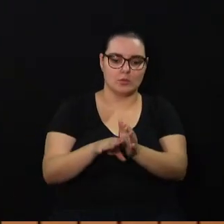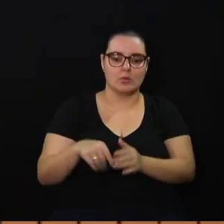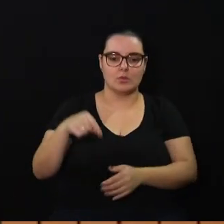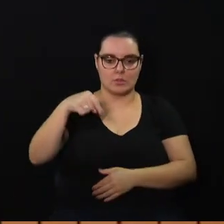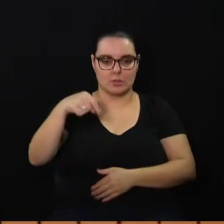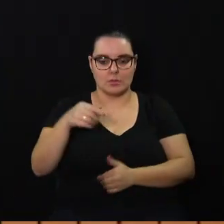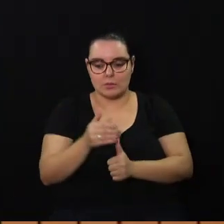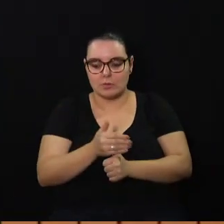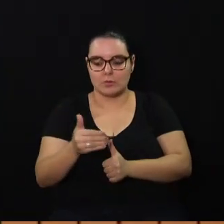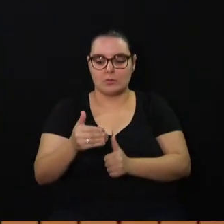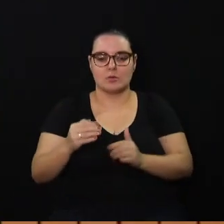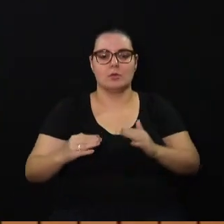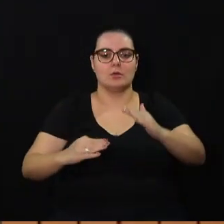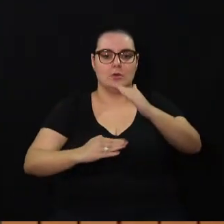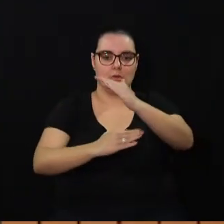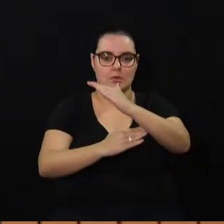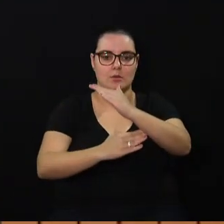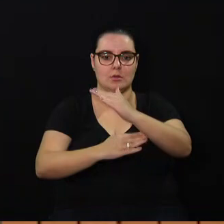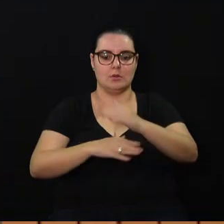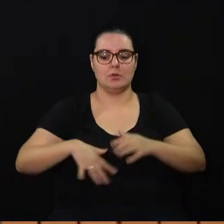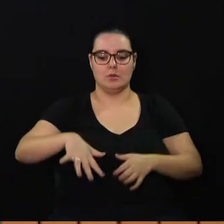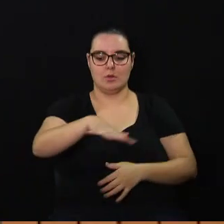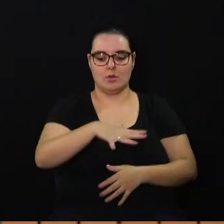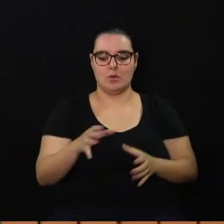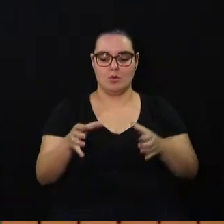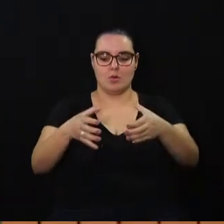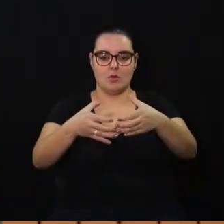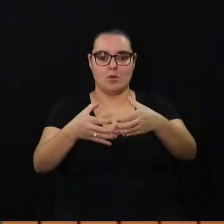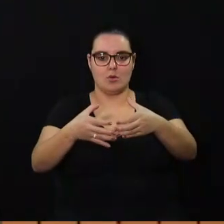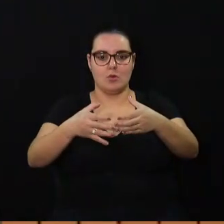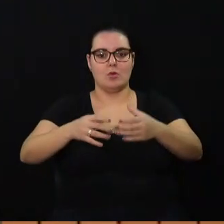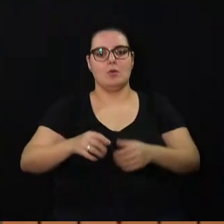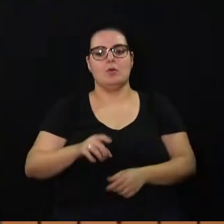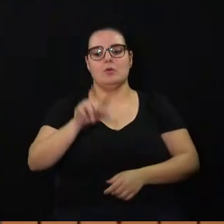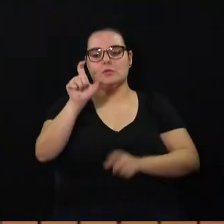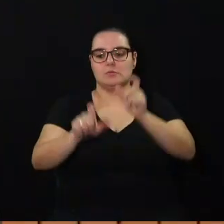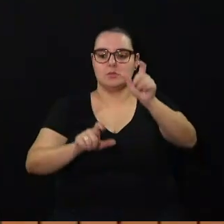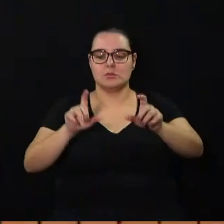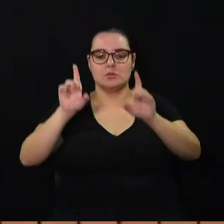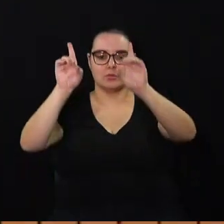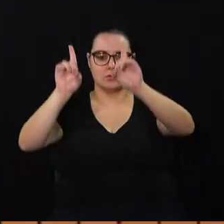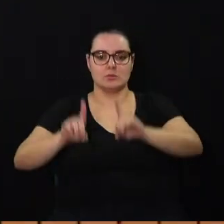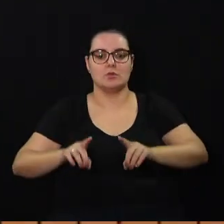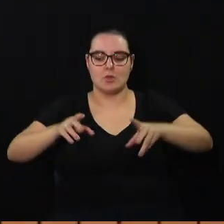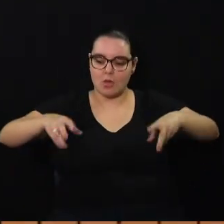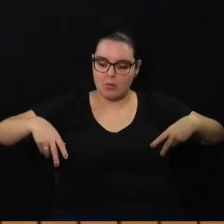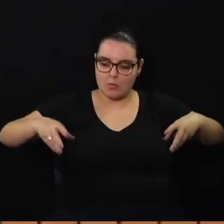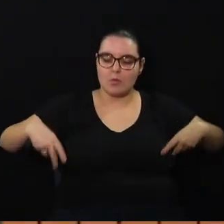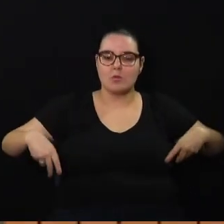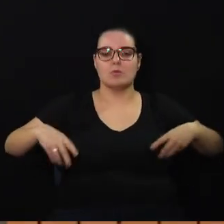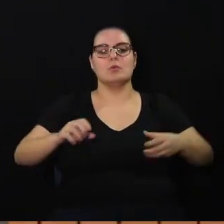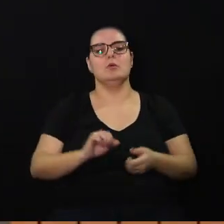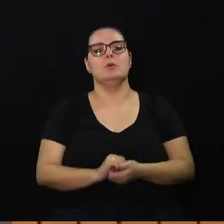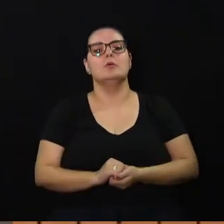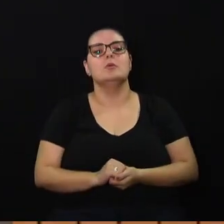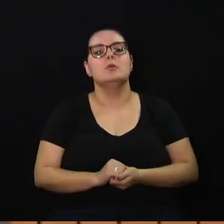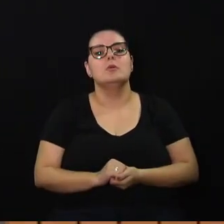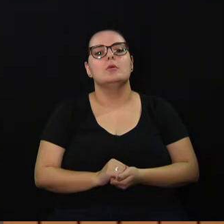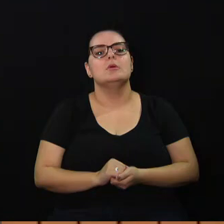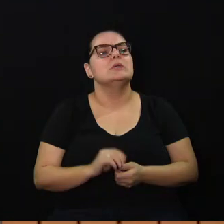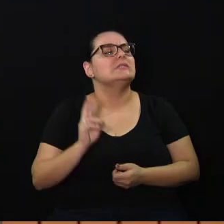a comissão das pessoas com deficiência e mobilidade reduzida e ele sempre me apoiou nesse